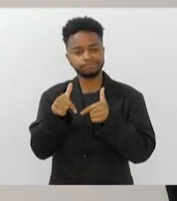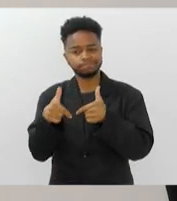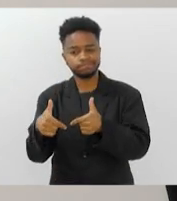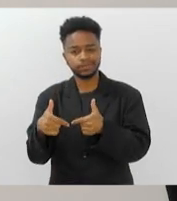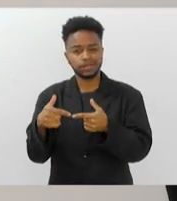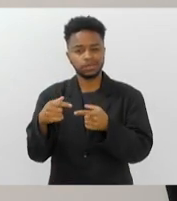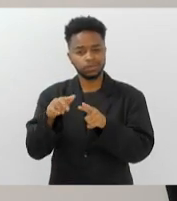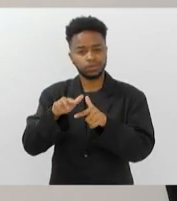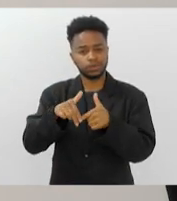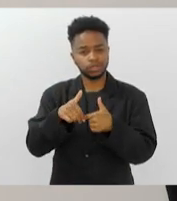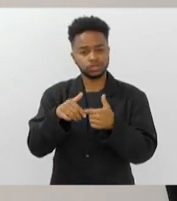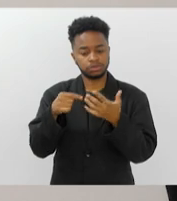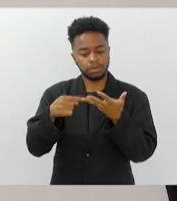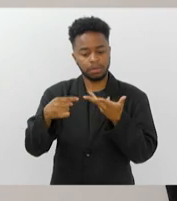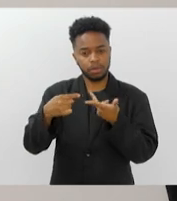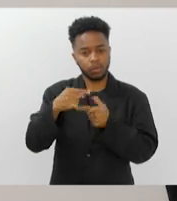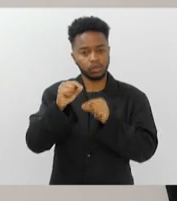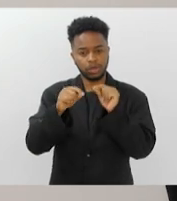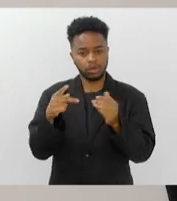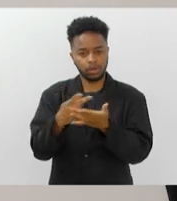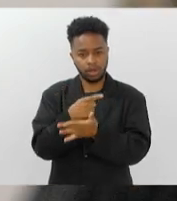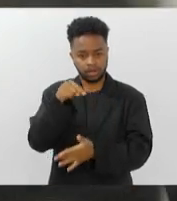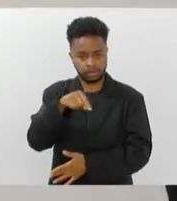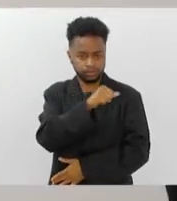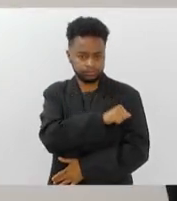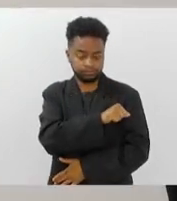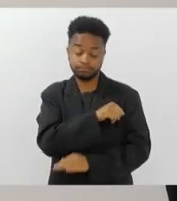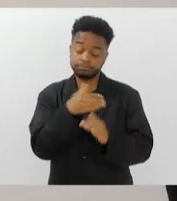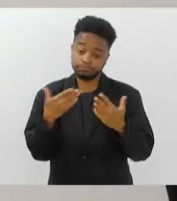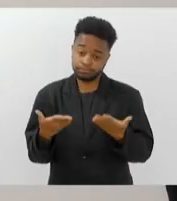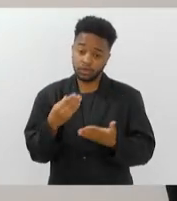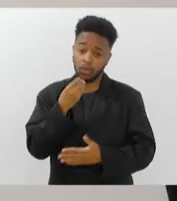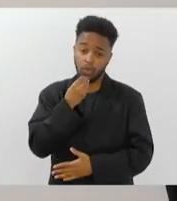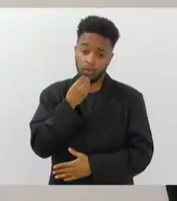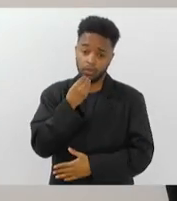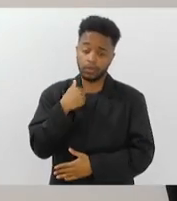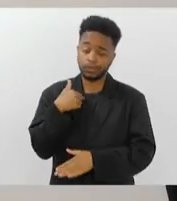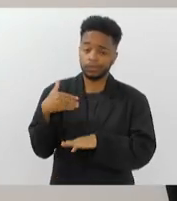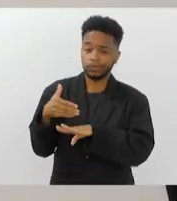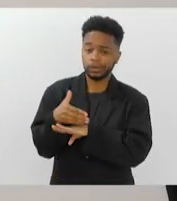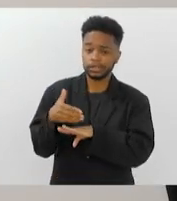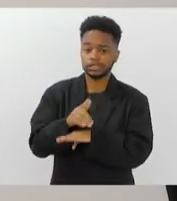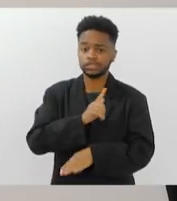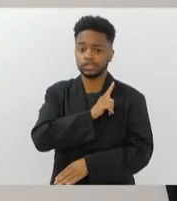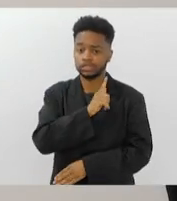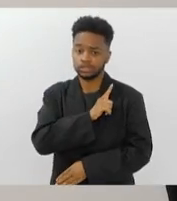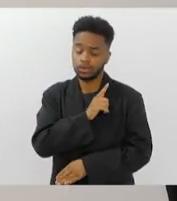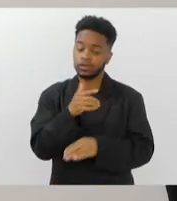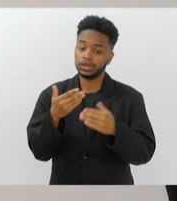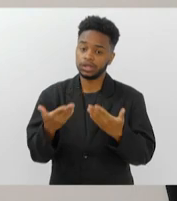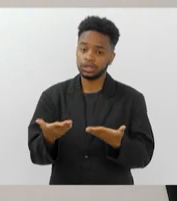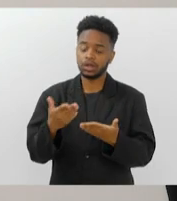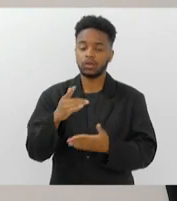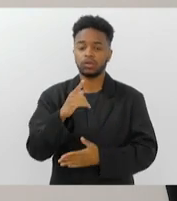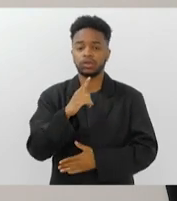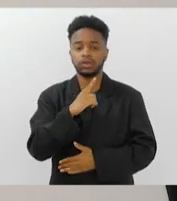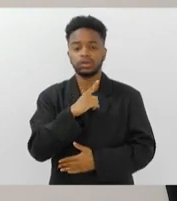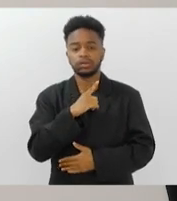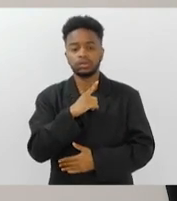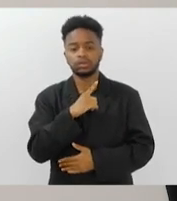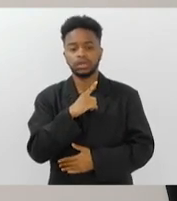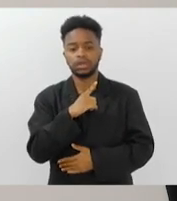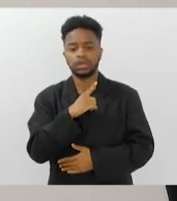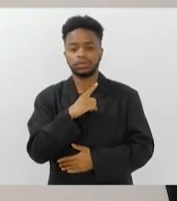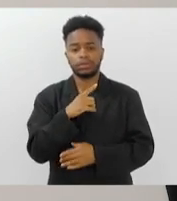estão acontecendo no Rio de Janeiro e obviamente fazer parte de uma gestão a gente também carrega todo